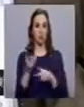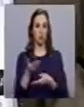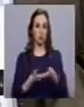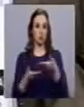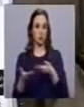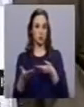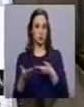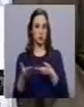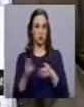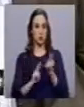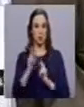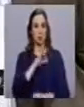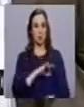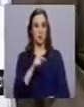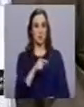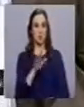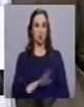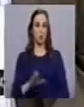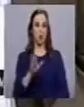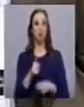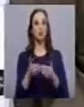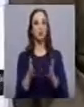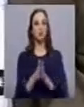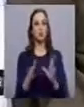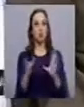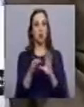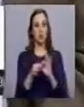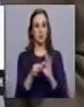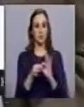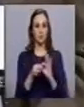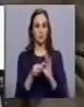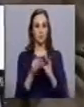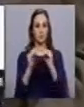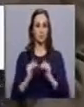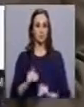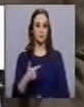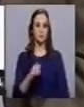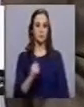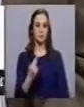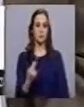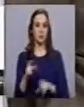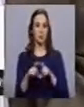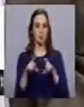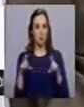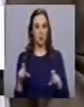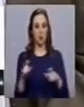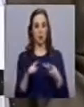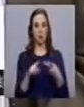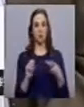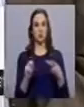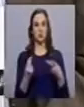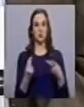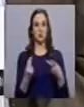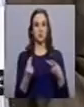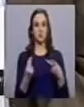aumentar o salário mínimo nacional. Ou seja, tudo o que tenha a ver com a manutenção da redução da taxa social única para as empresas ou outras